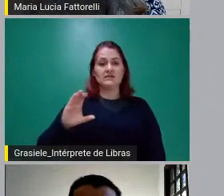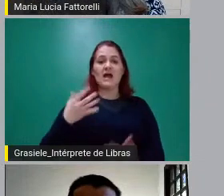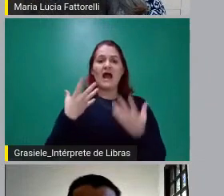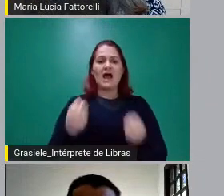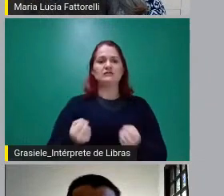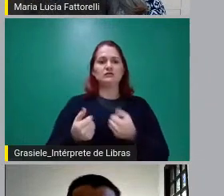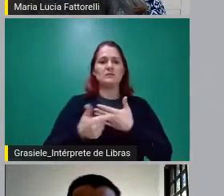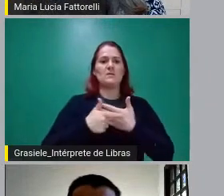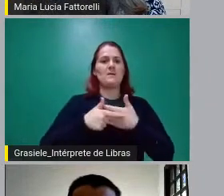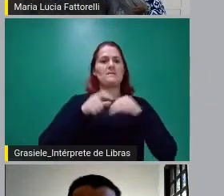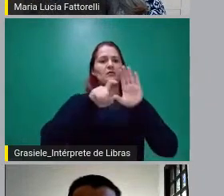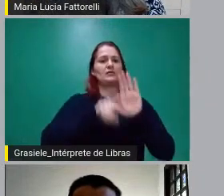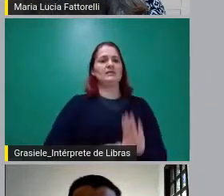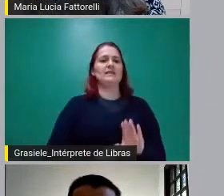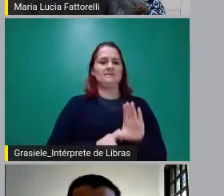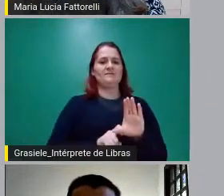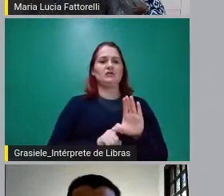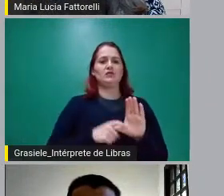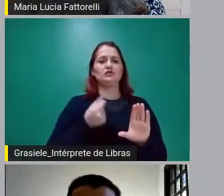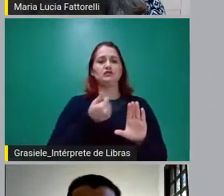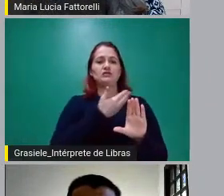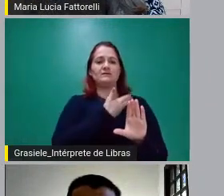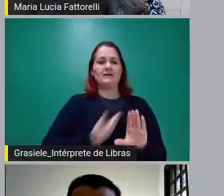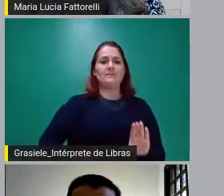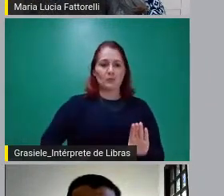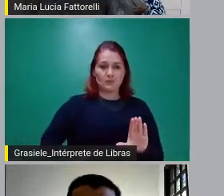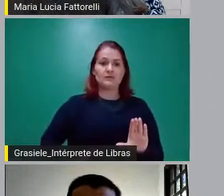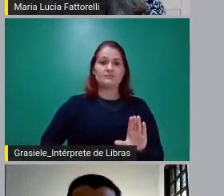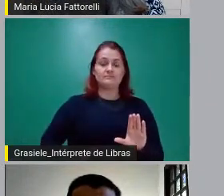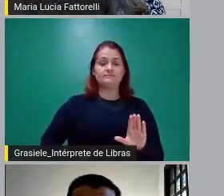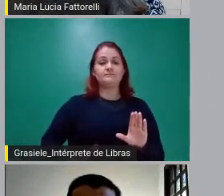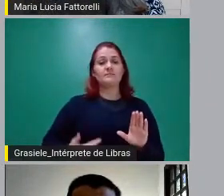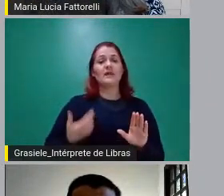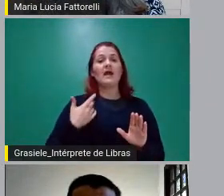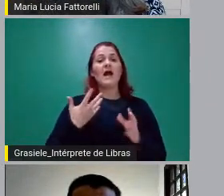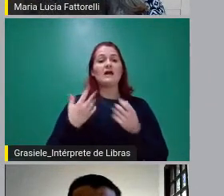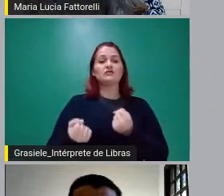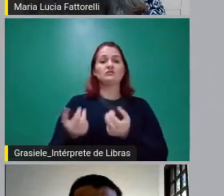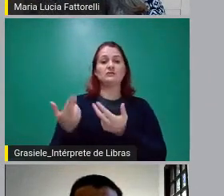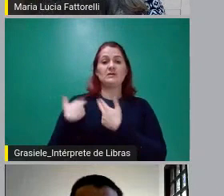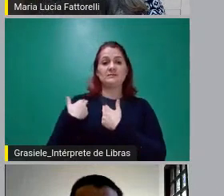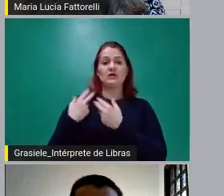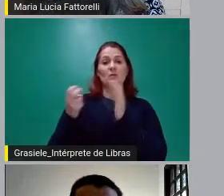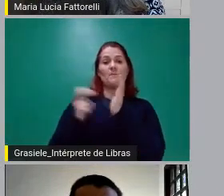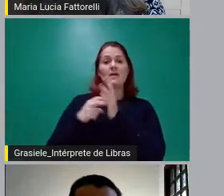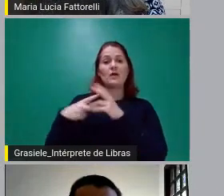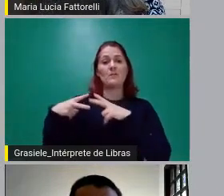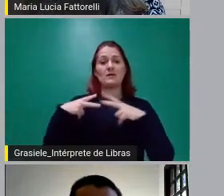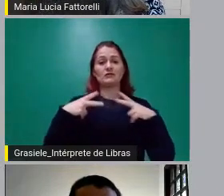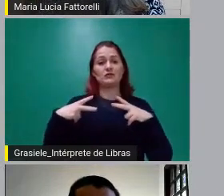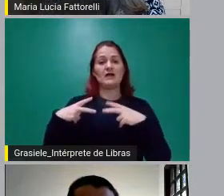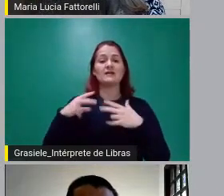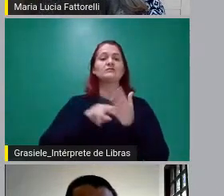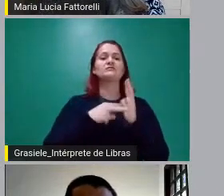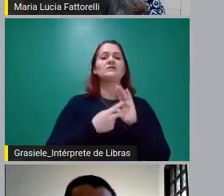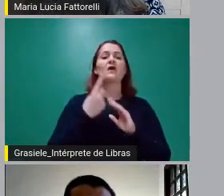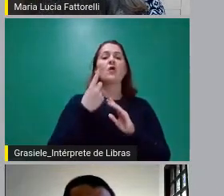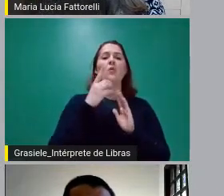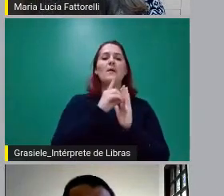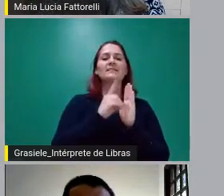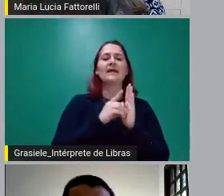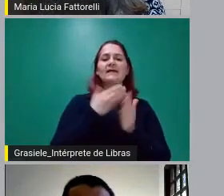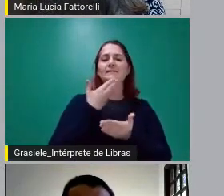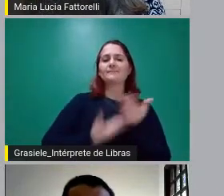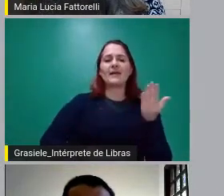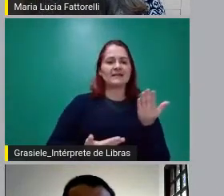e privada junto aos bancos privados internacionais, que foi o que representou essa década perdida. O que acontece? Você tem